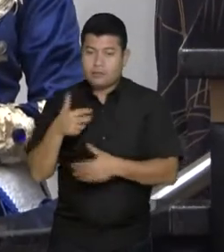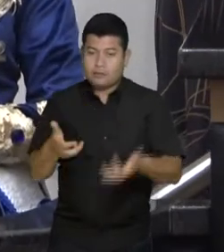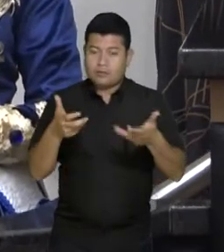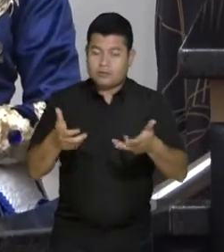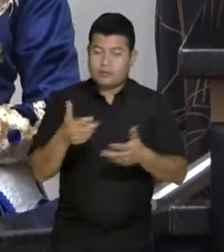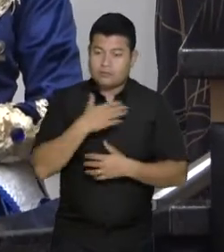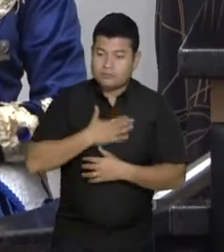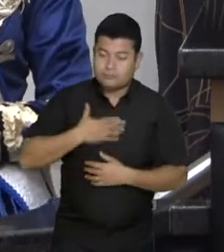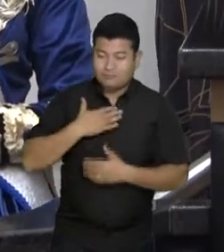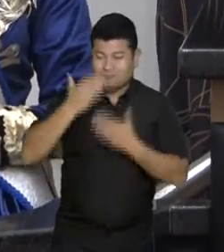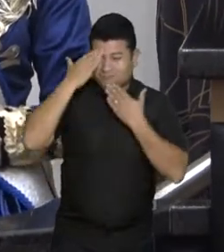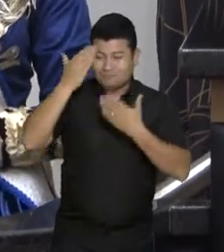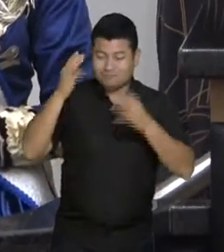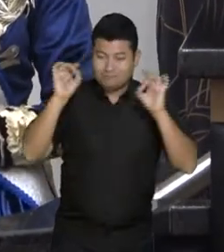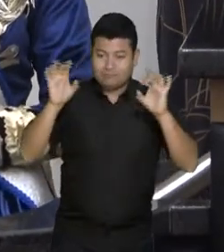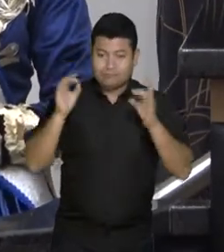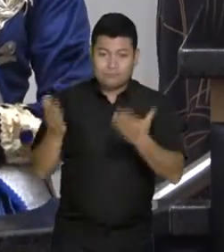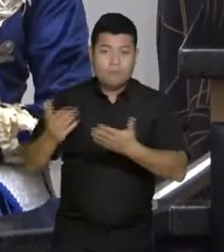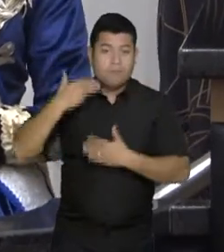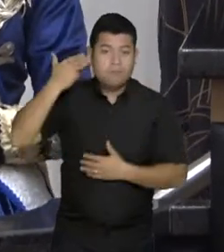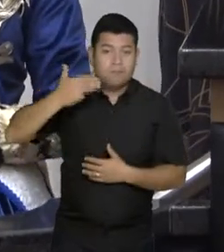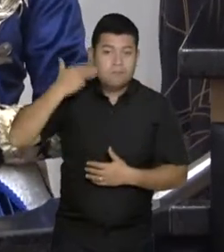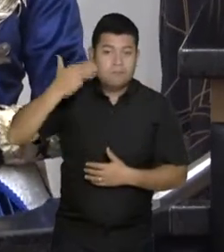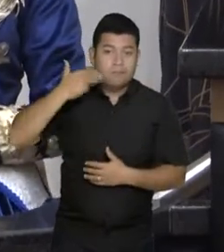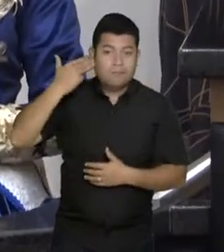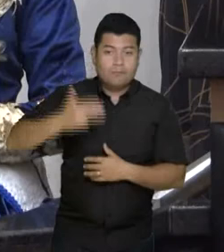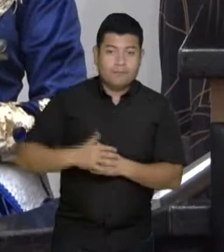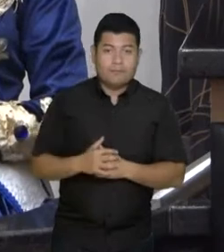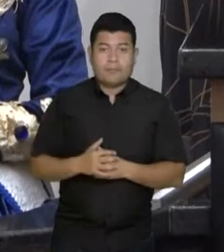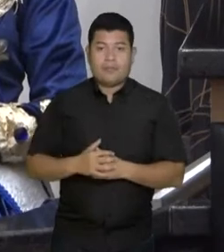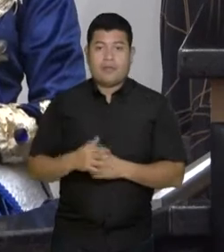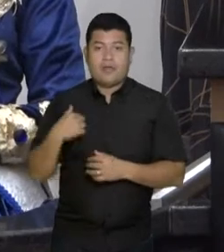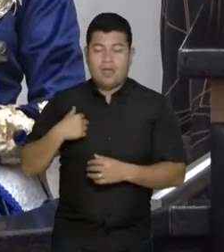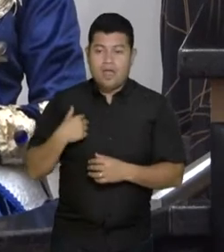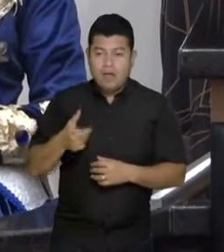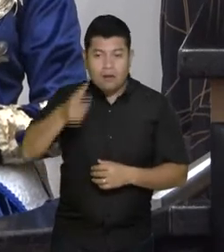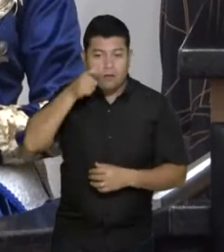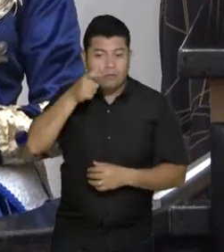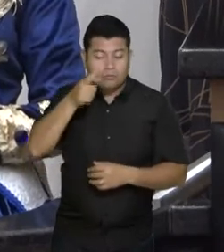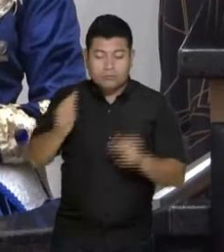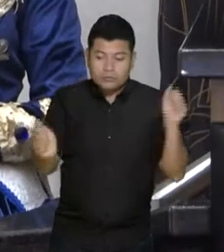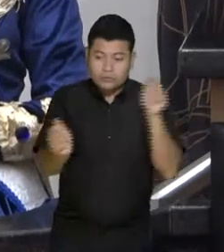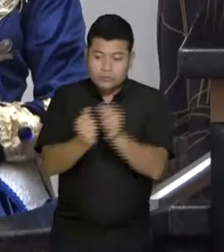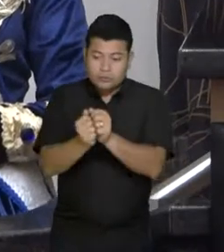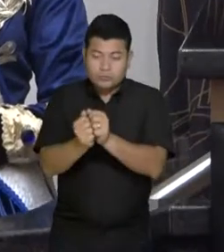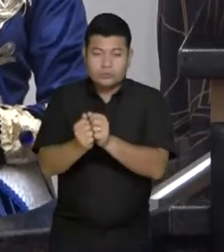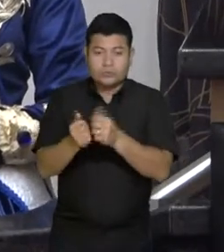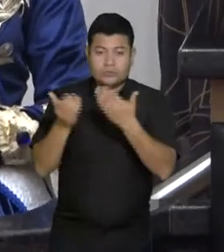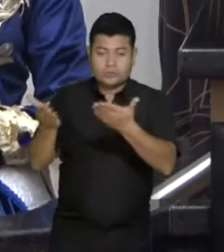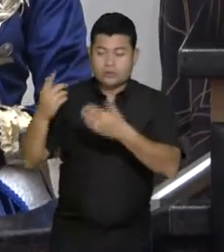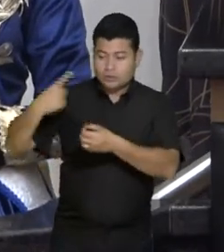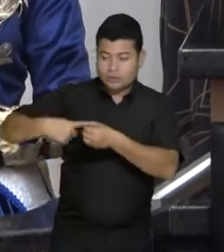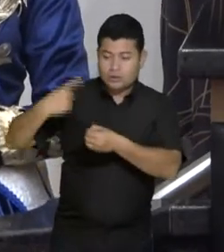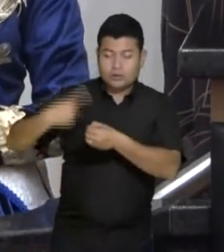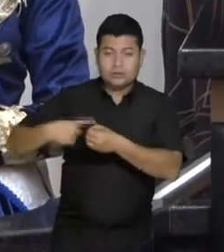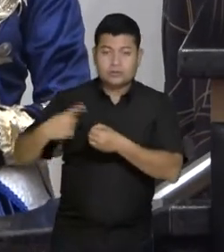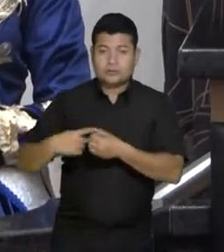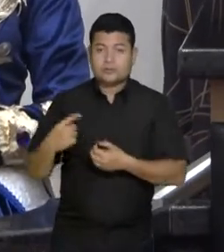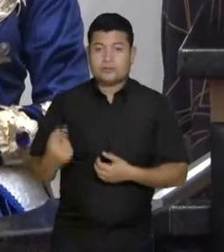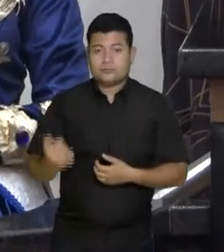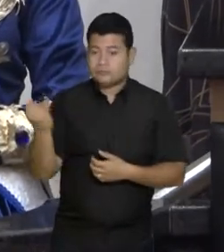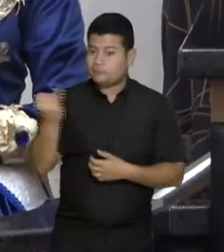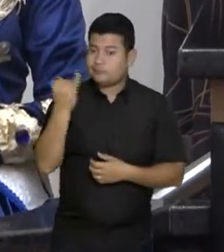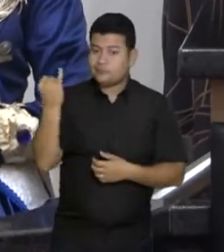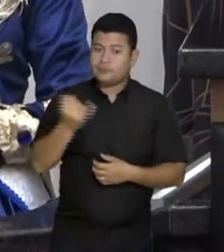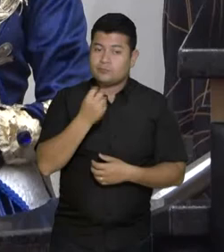especial ao deputado Márcio Machado, que vem assistindo de perto o nosso município, que é muito importante, muito obrigada de coração,